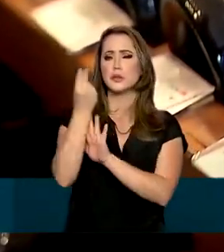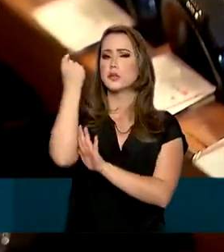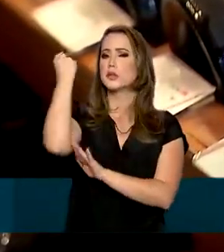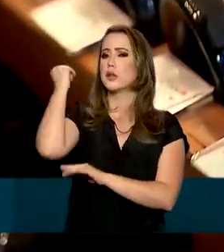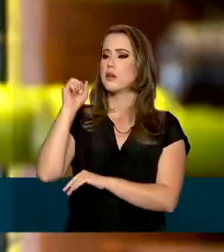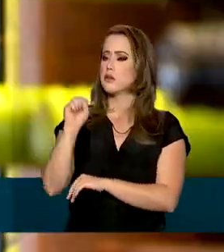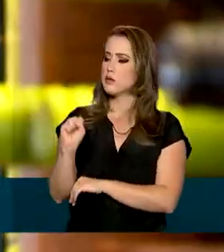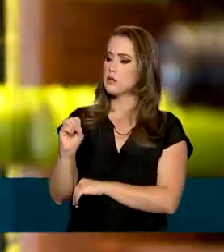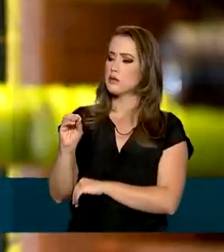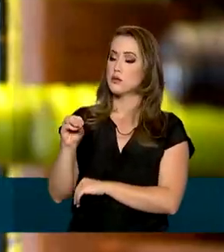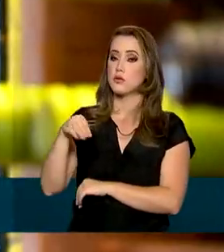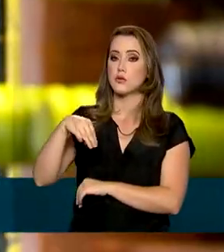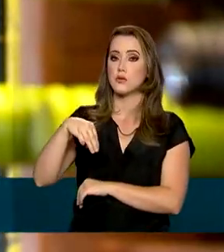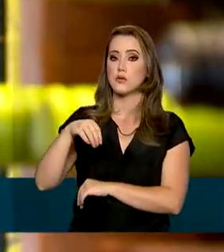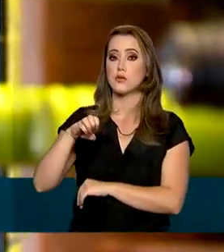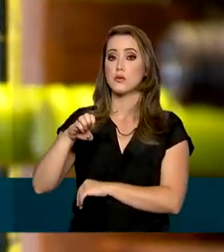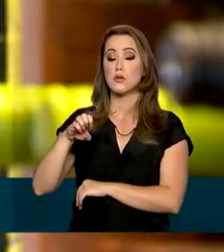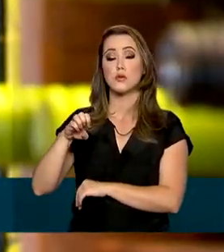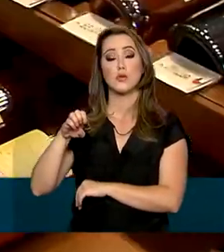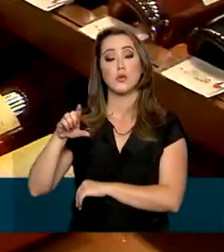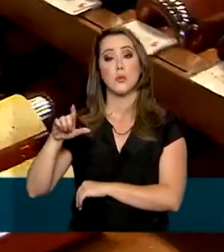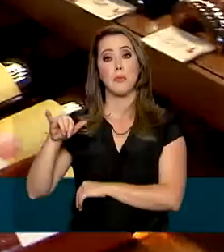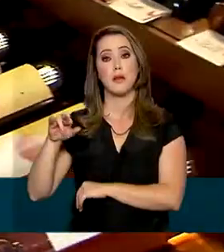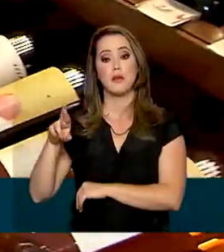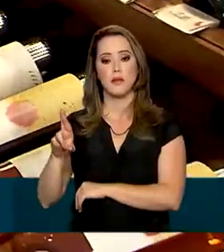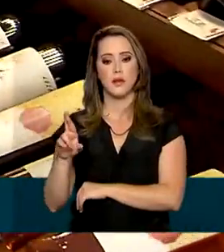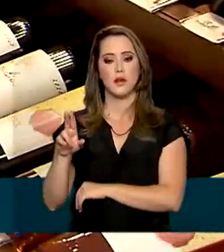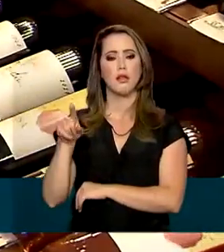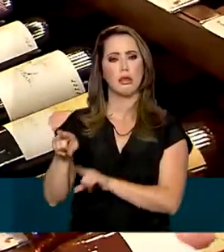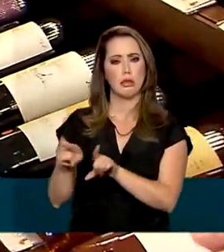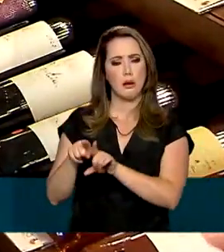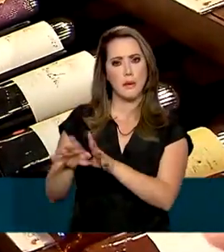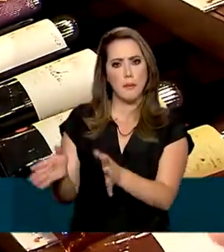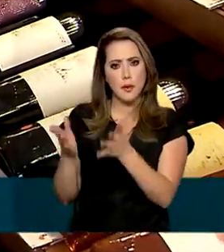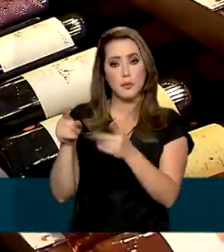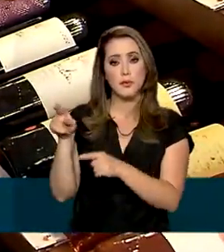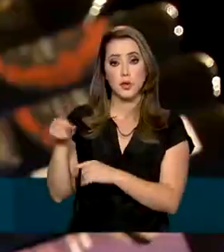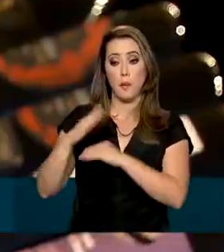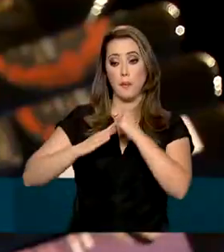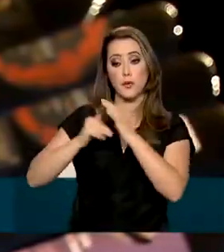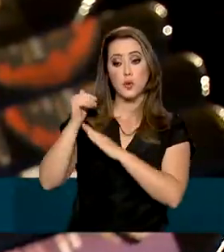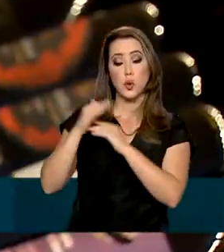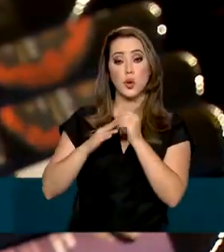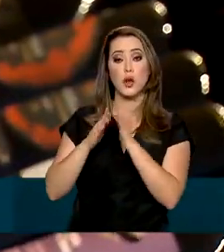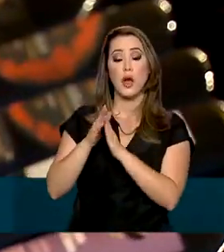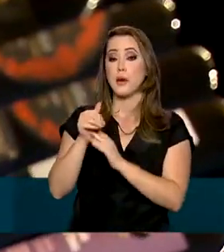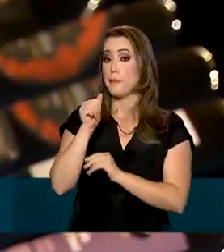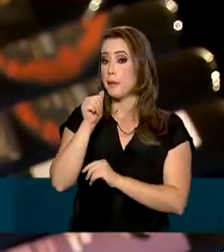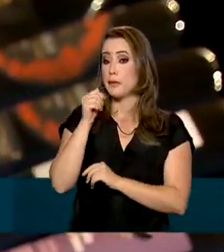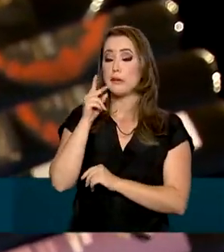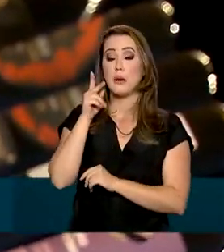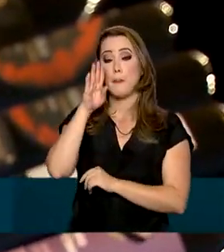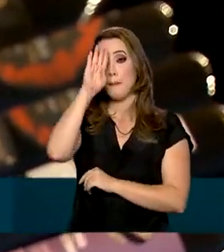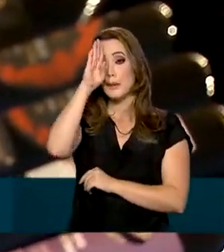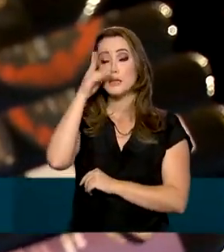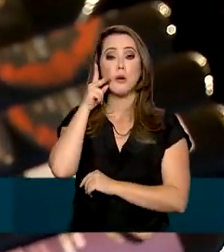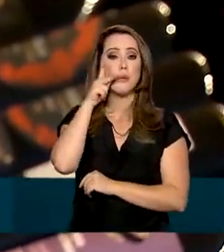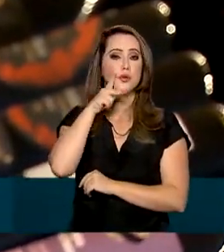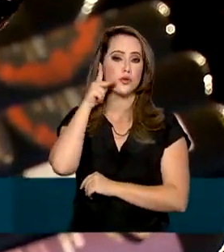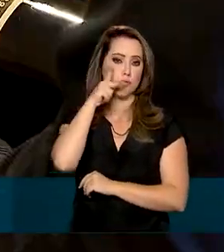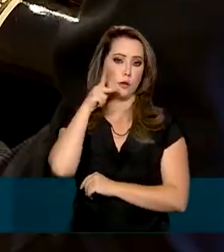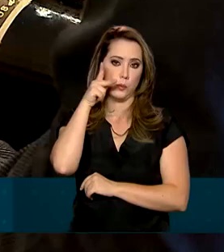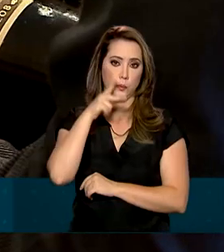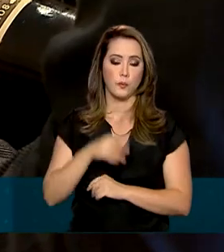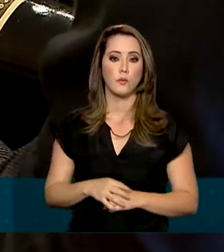de sommelier, também foram promovidas. Este é o profissional especializado em bebidas alcoólicas, principalmente em